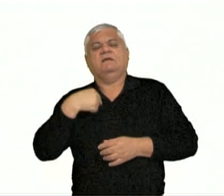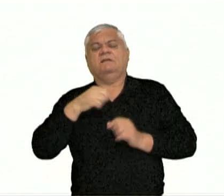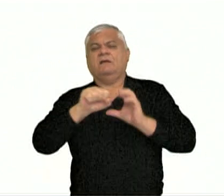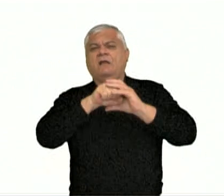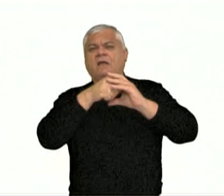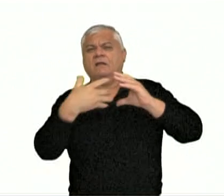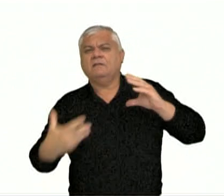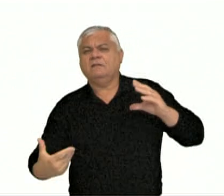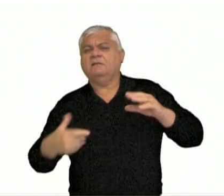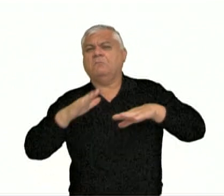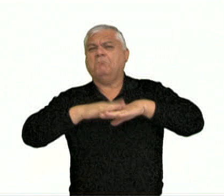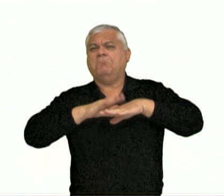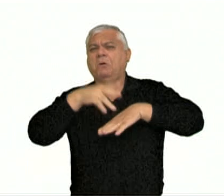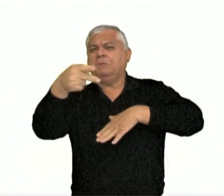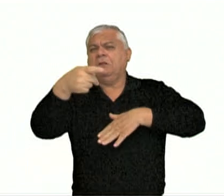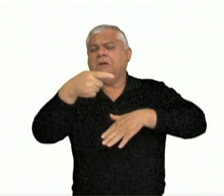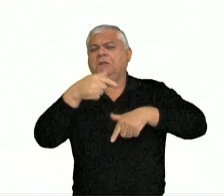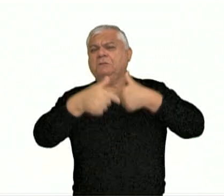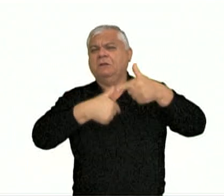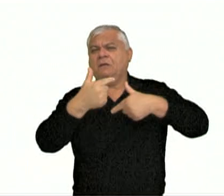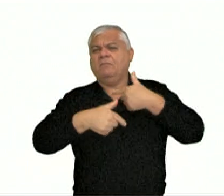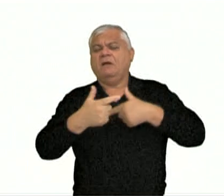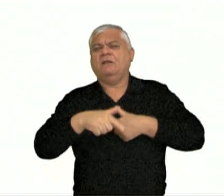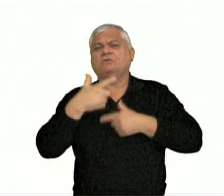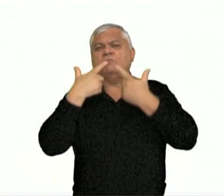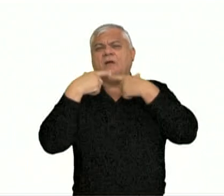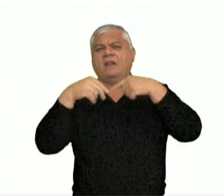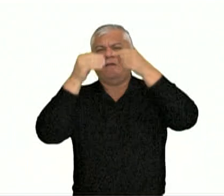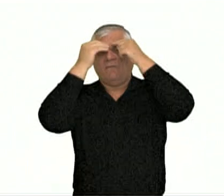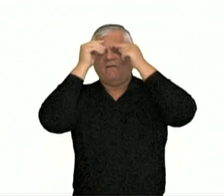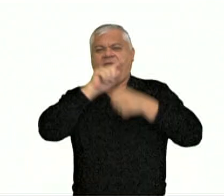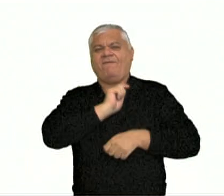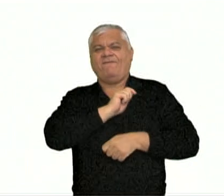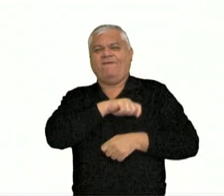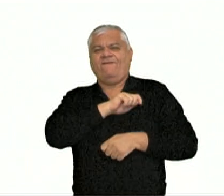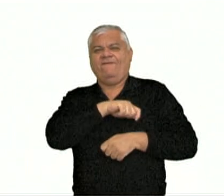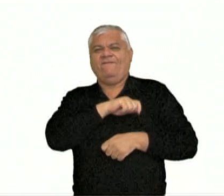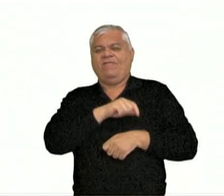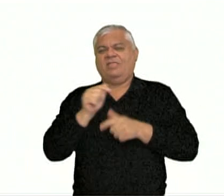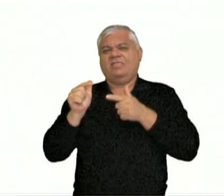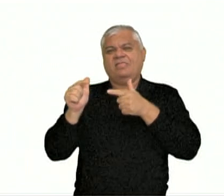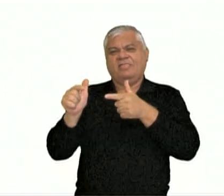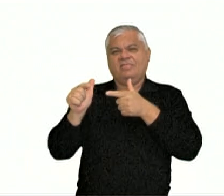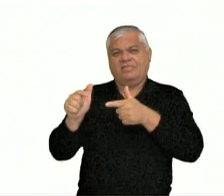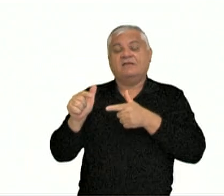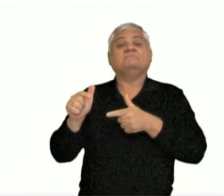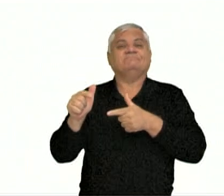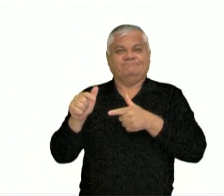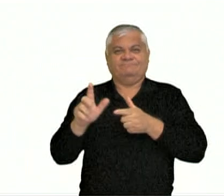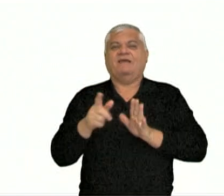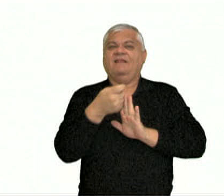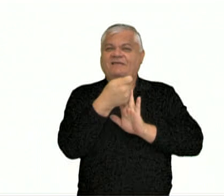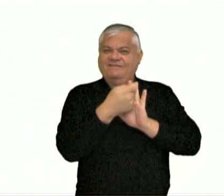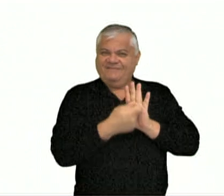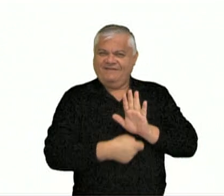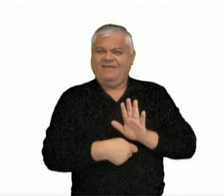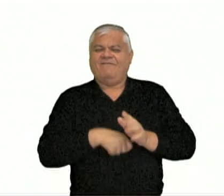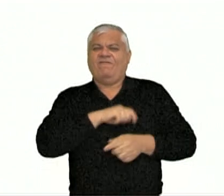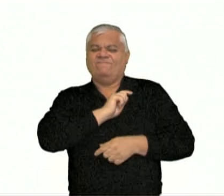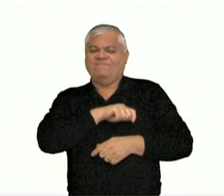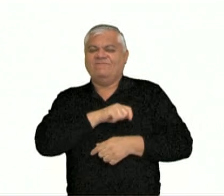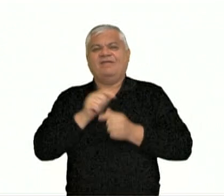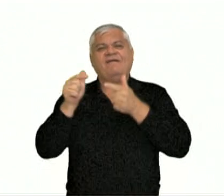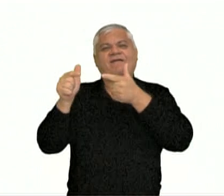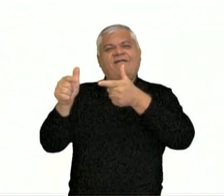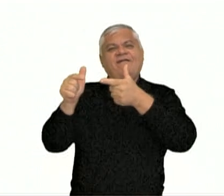obra machadiana. Então, uma linguagem irônica, crítica da realidade, analisa o comportamento